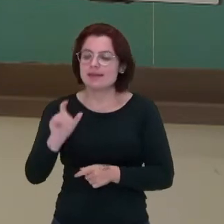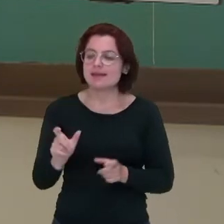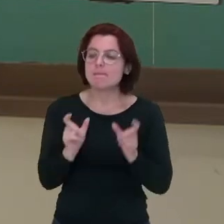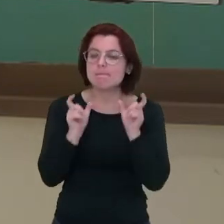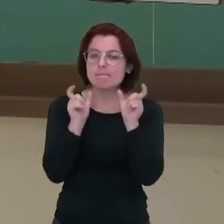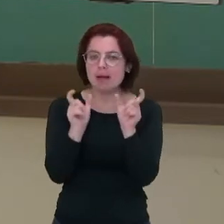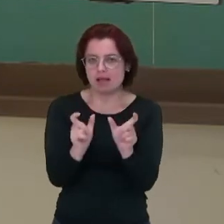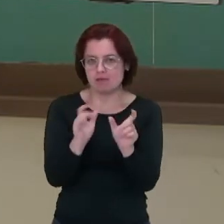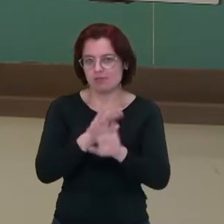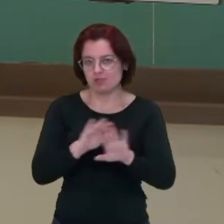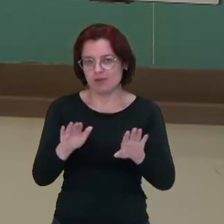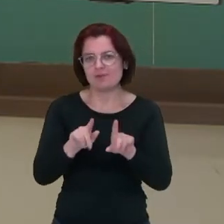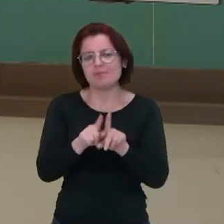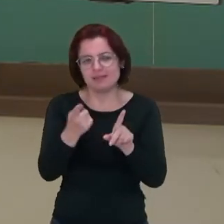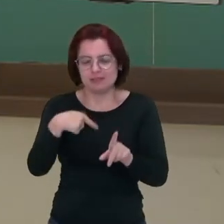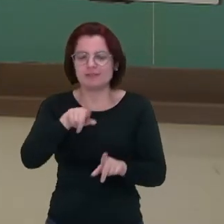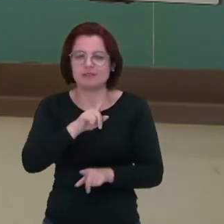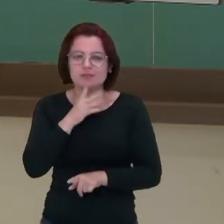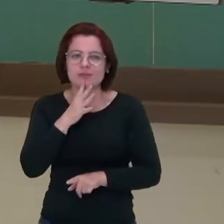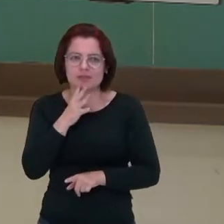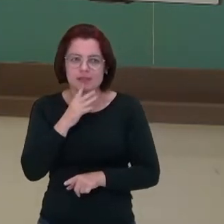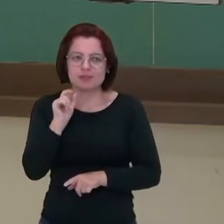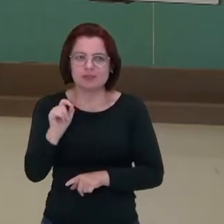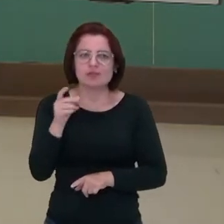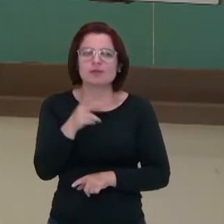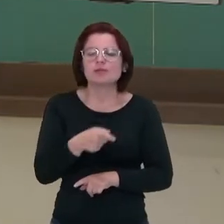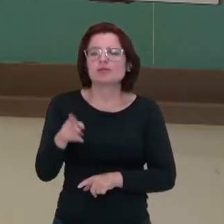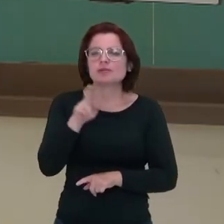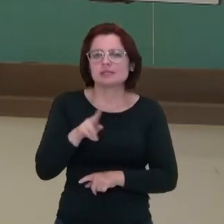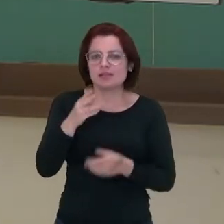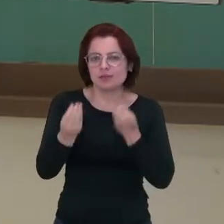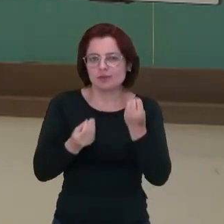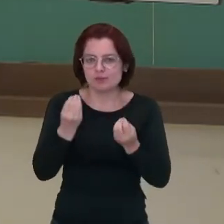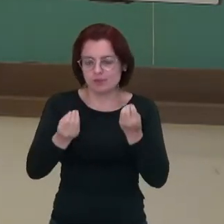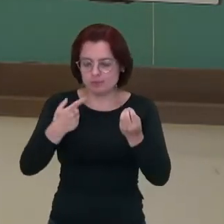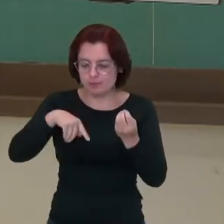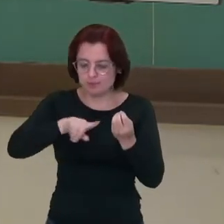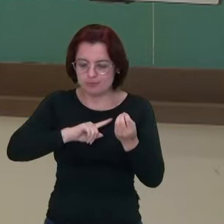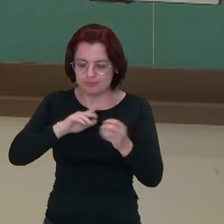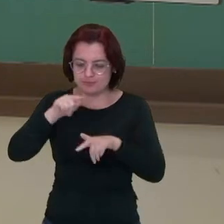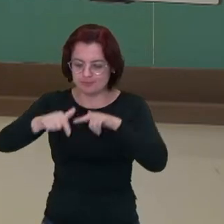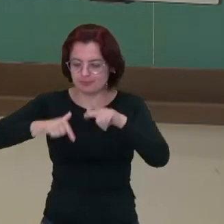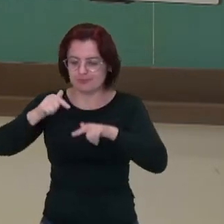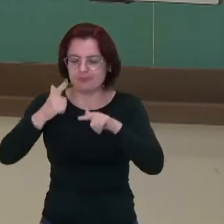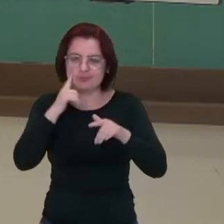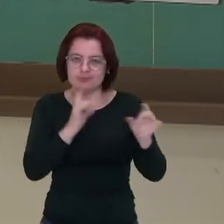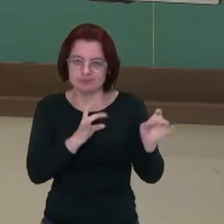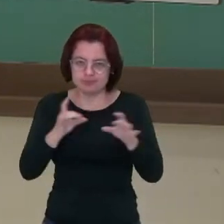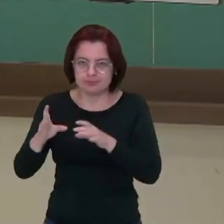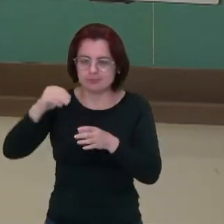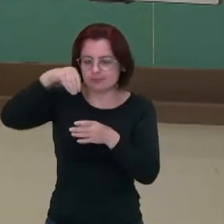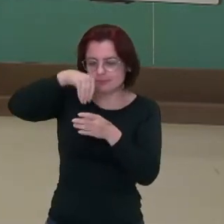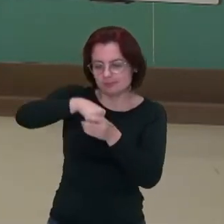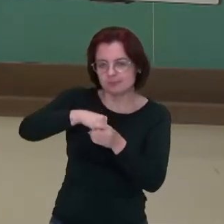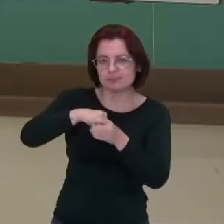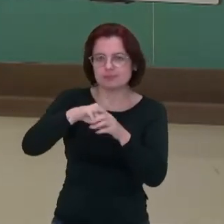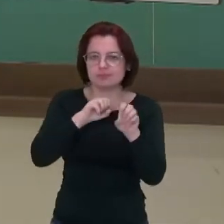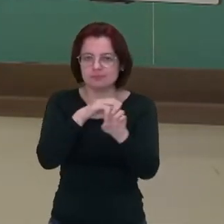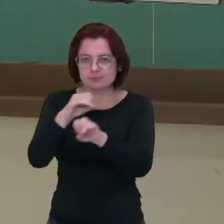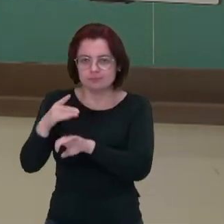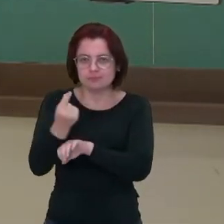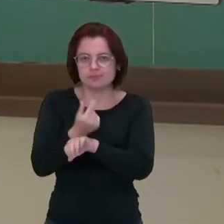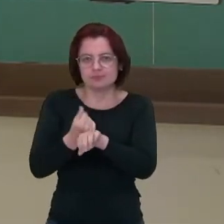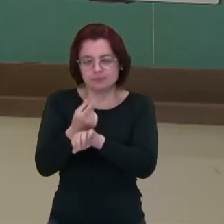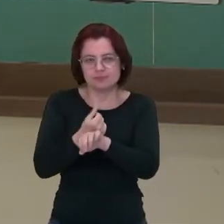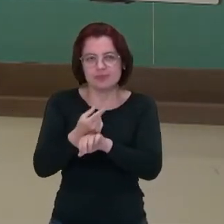termo bastante importante, correlato com o que a gente trabalha no dia a dia dentro da nossa educação financeira. Então,